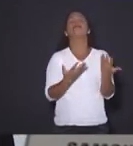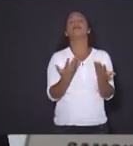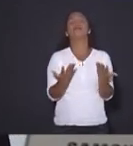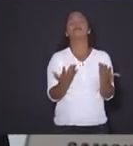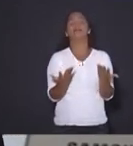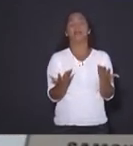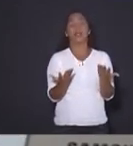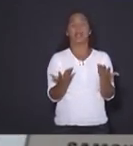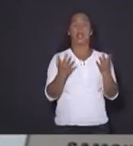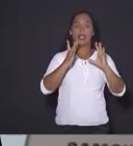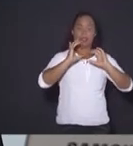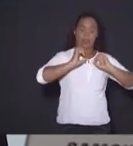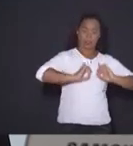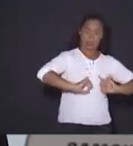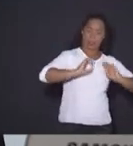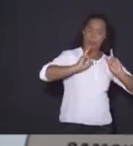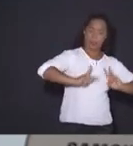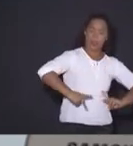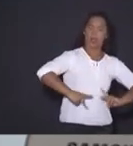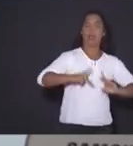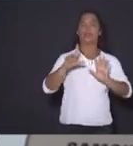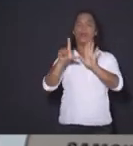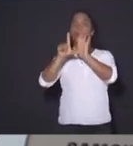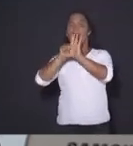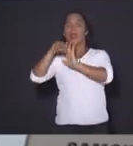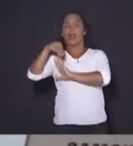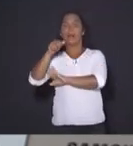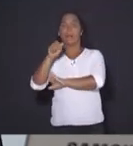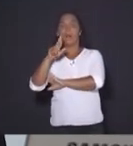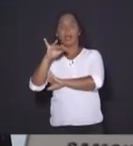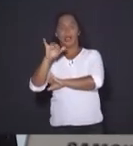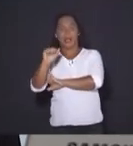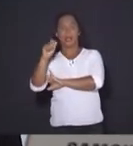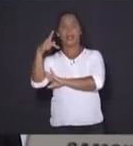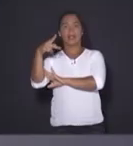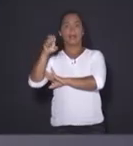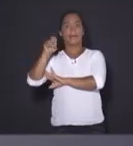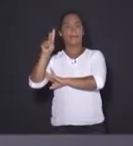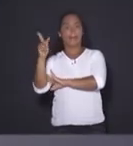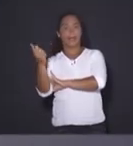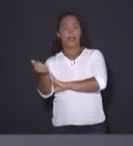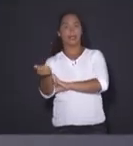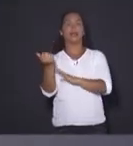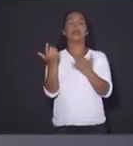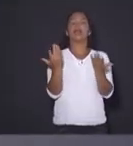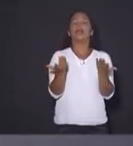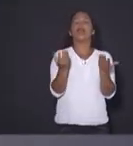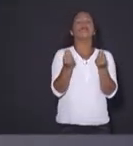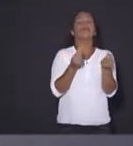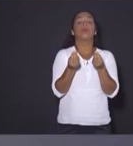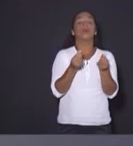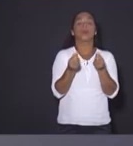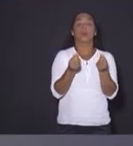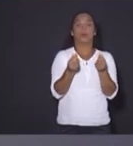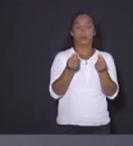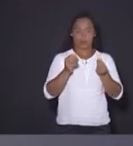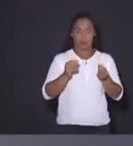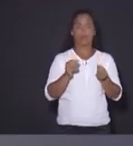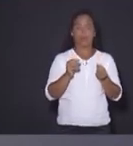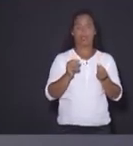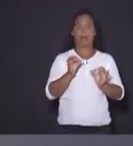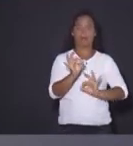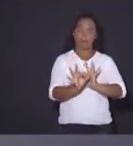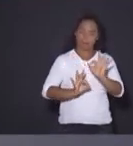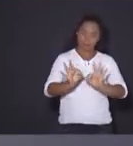em direitos humanos a partir da lei maria da penha a partir do plano nacional de direitos humanos não é construir justamente uma